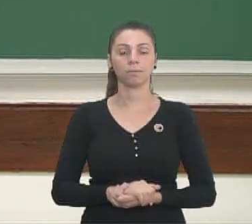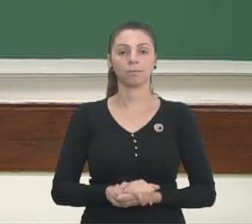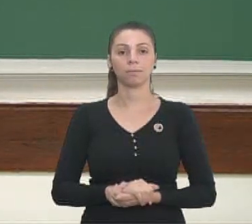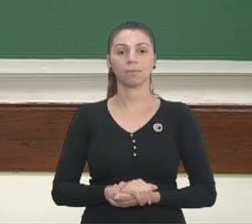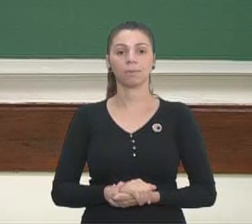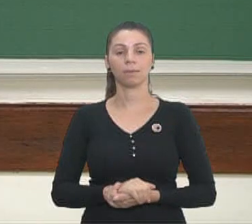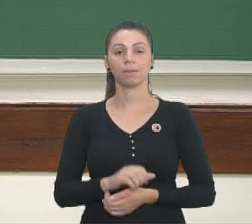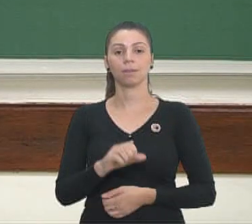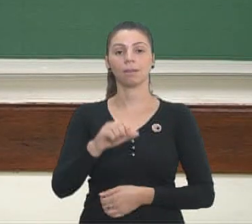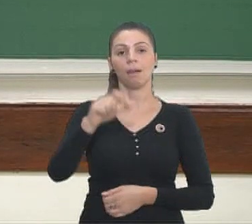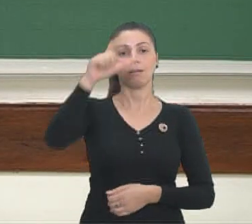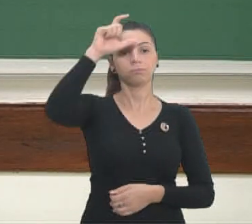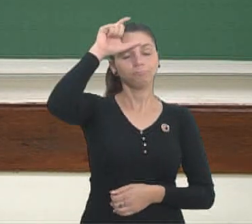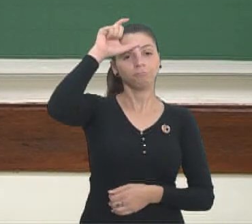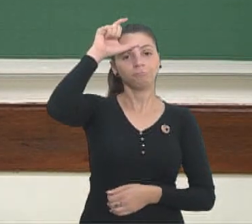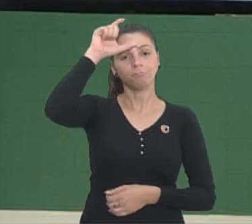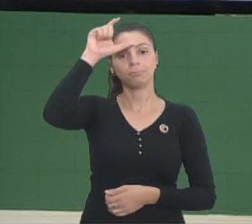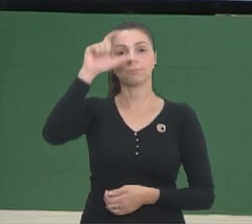síria.